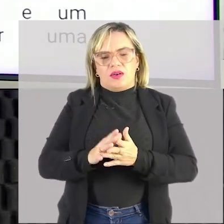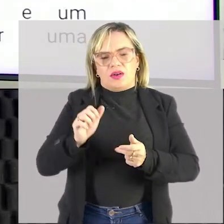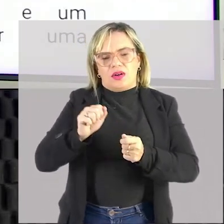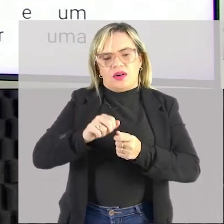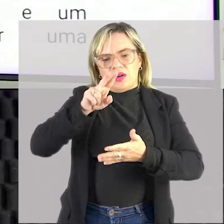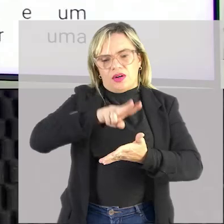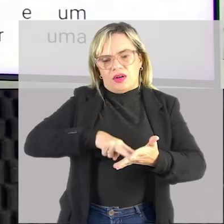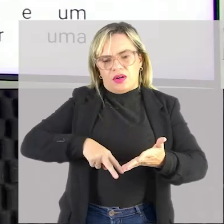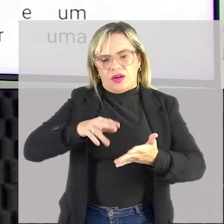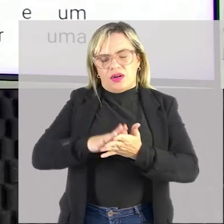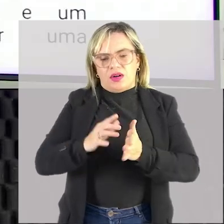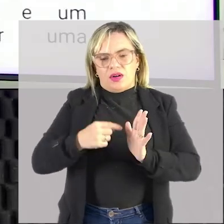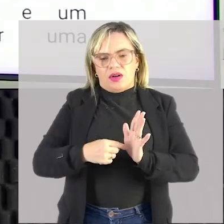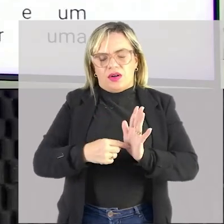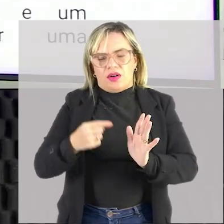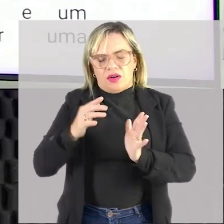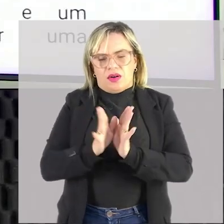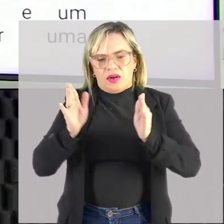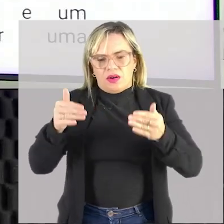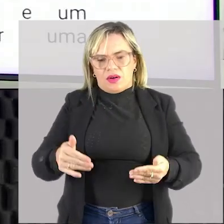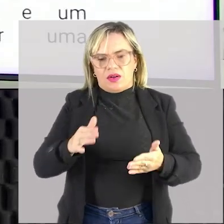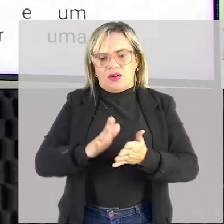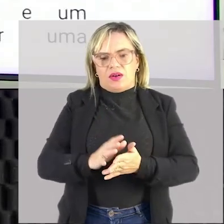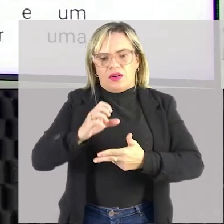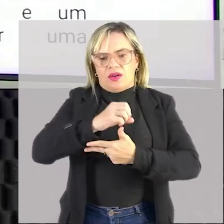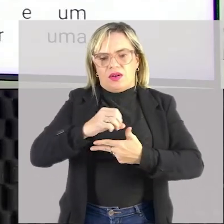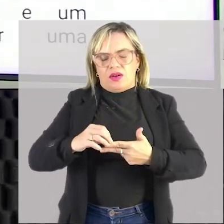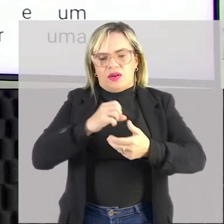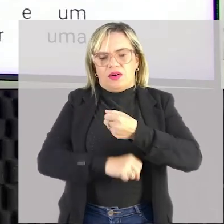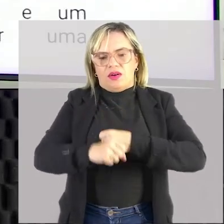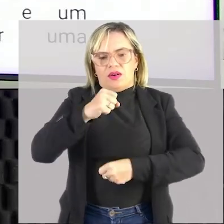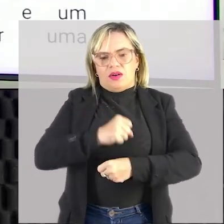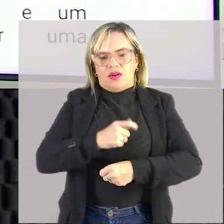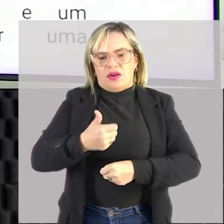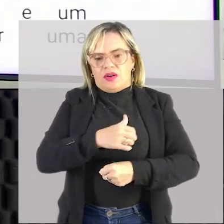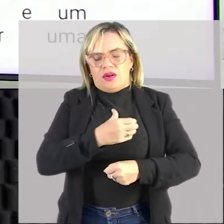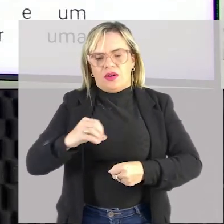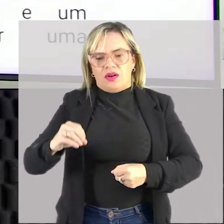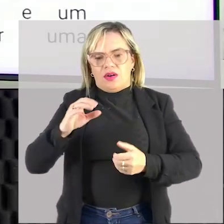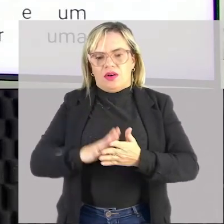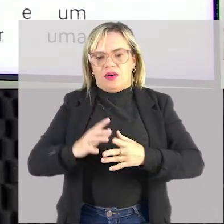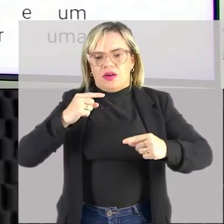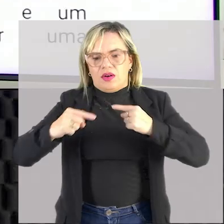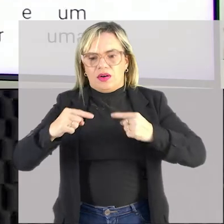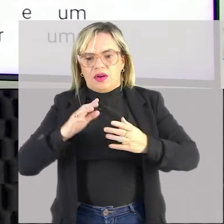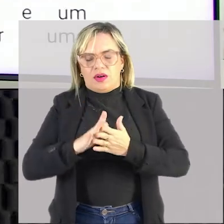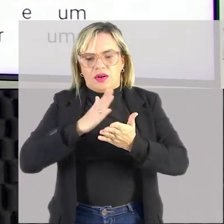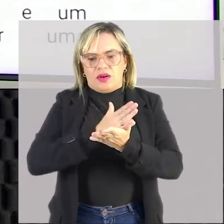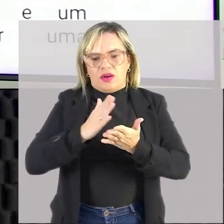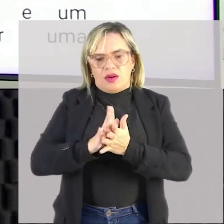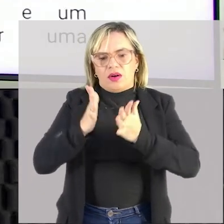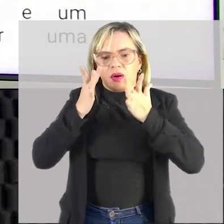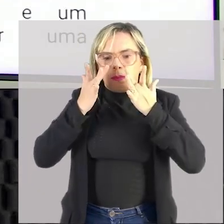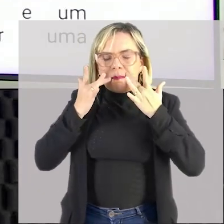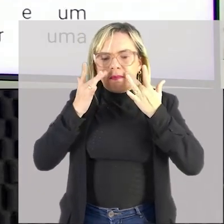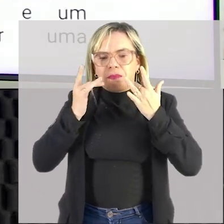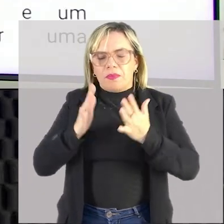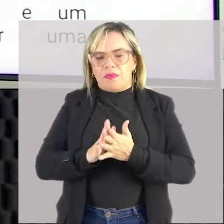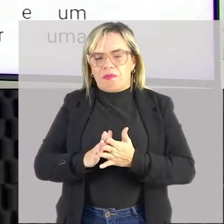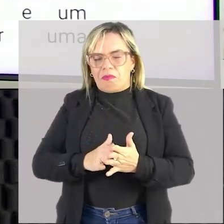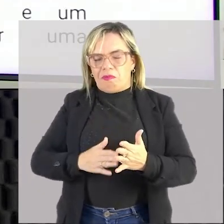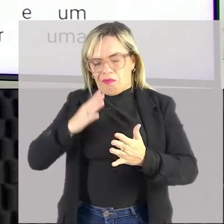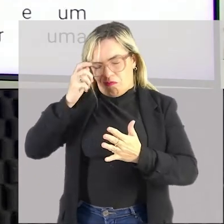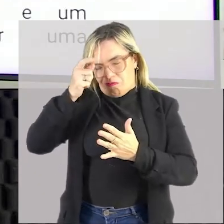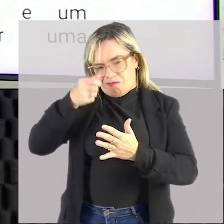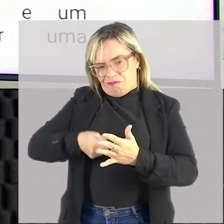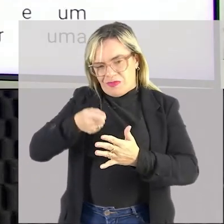prestar bastante atenção. Enem 2010, a política foi, inicialmente, a arte de impedir as